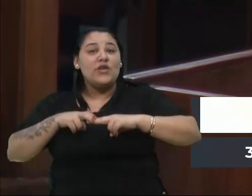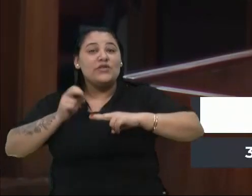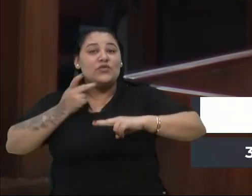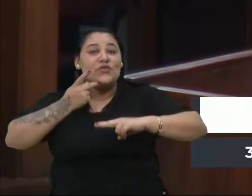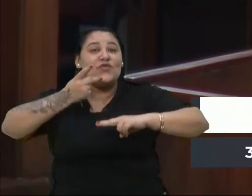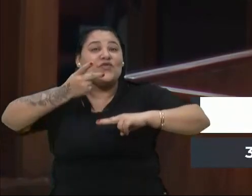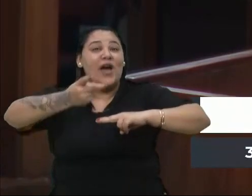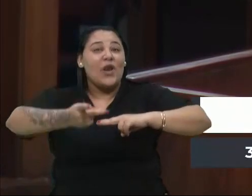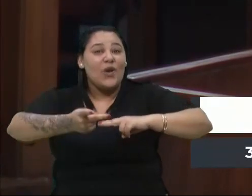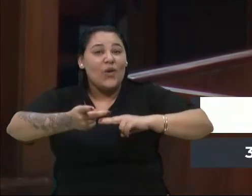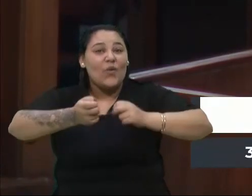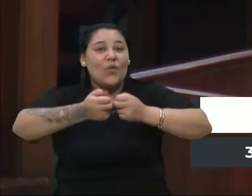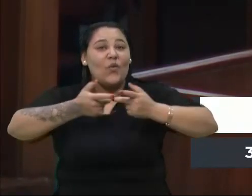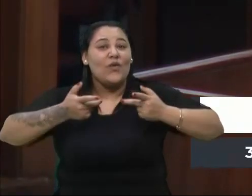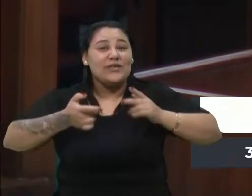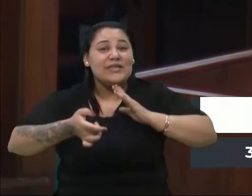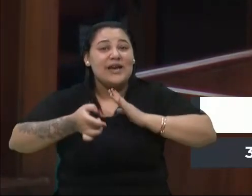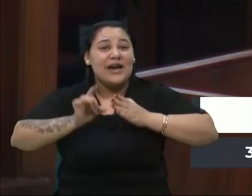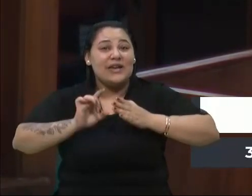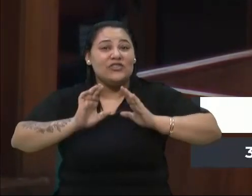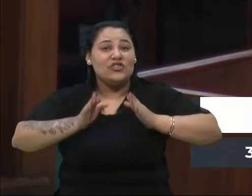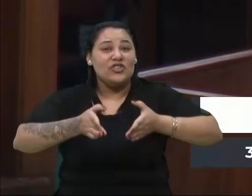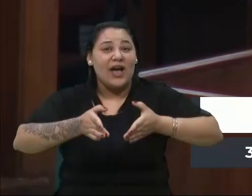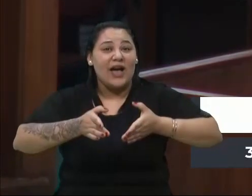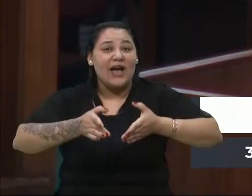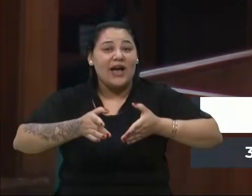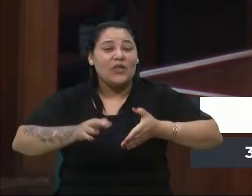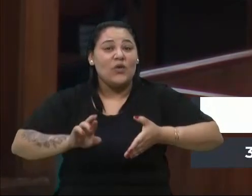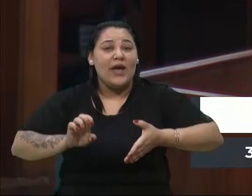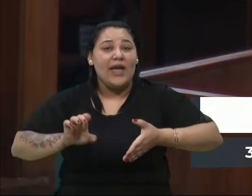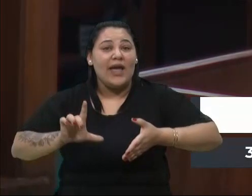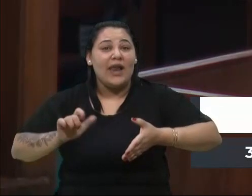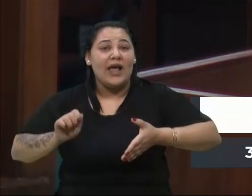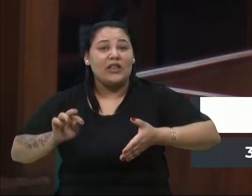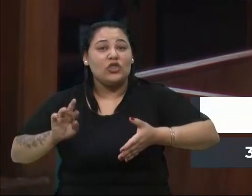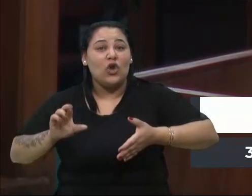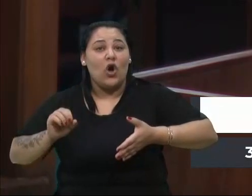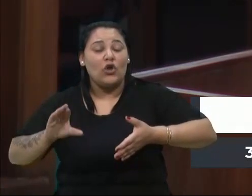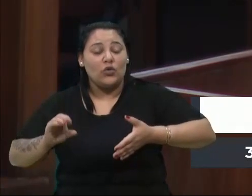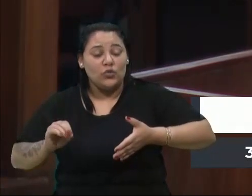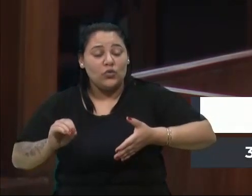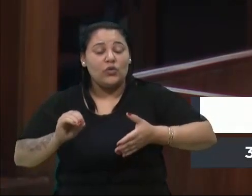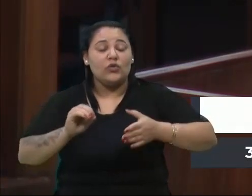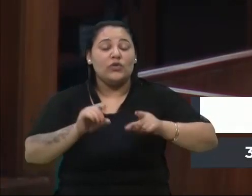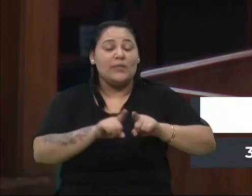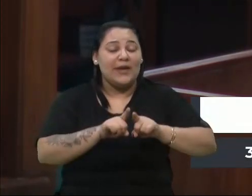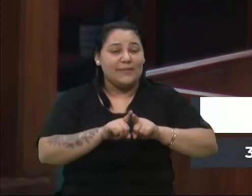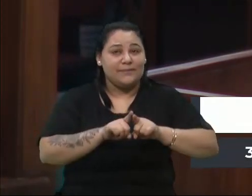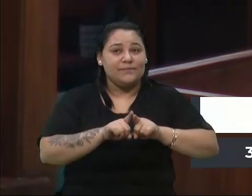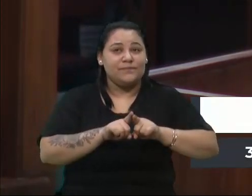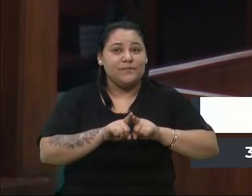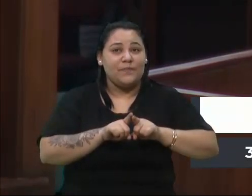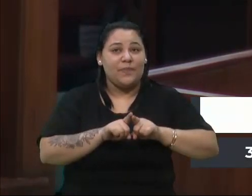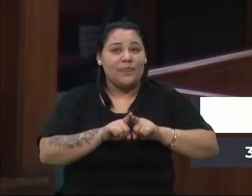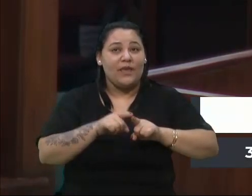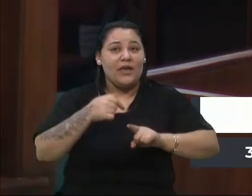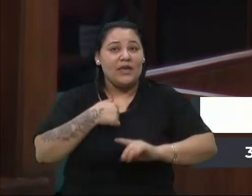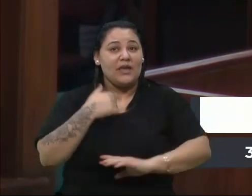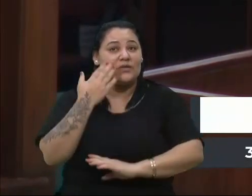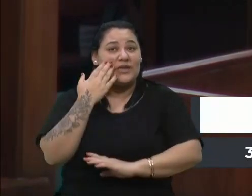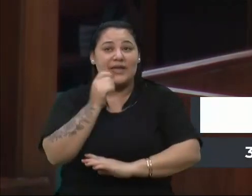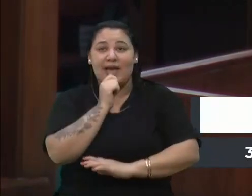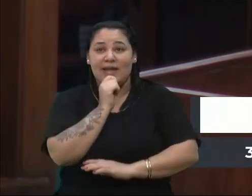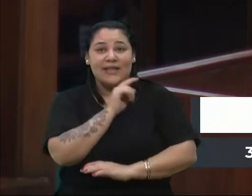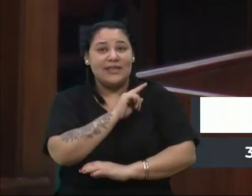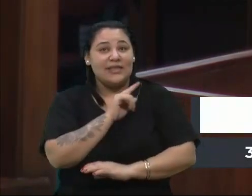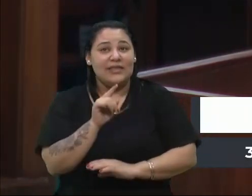posicionou categoricamente, dando um parecer meio conclusivo da CPI. E, pelo que eu sei, a CPI não foi concluída